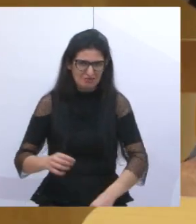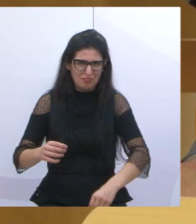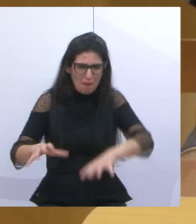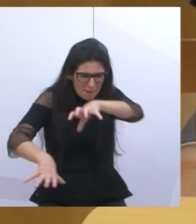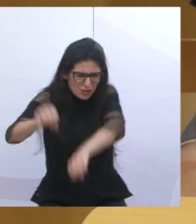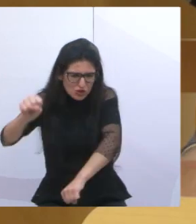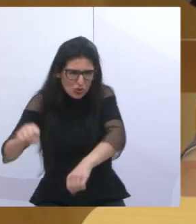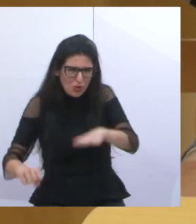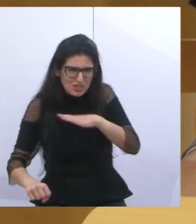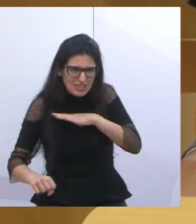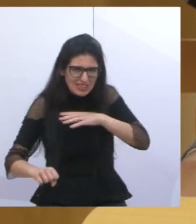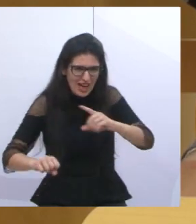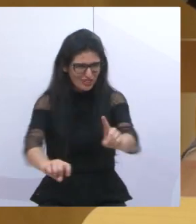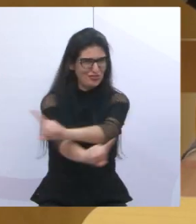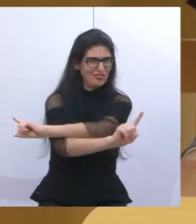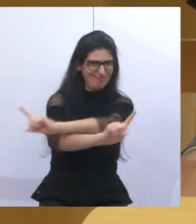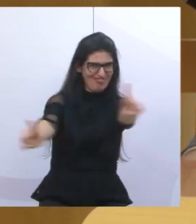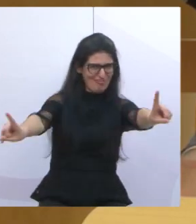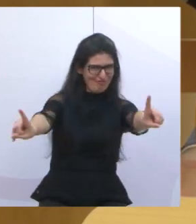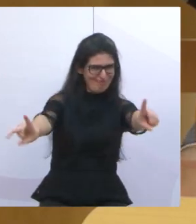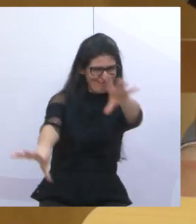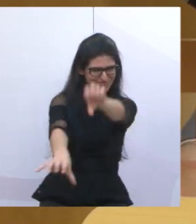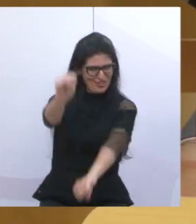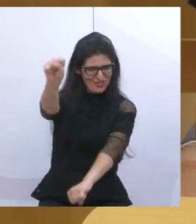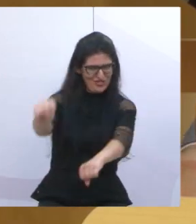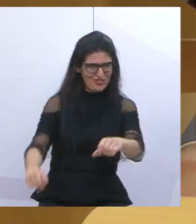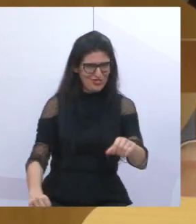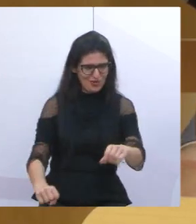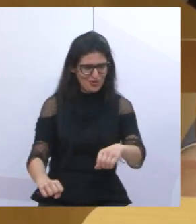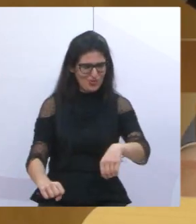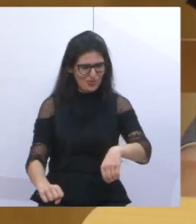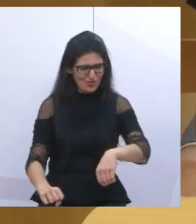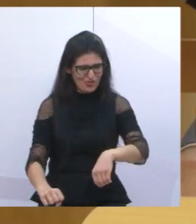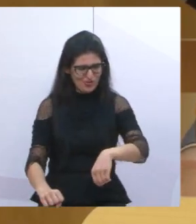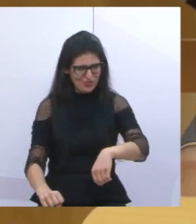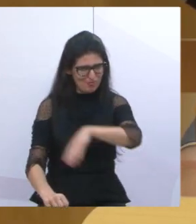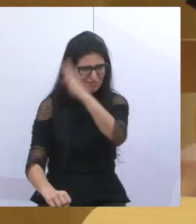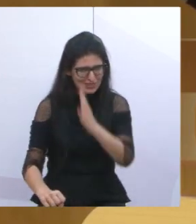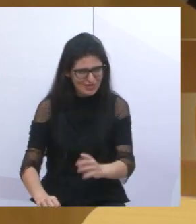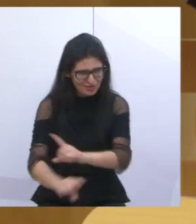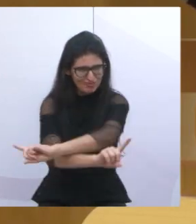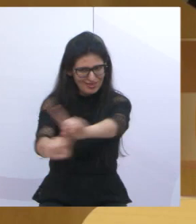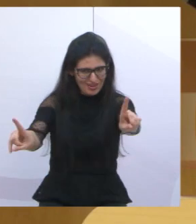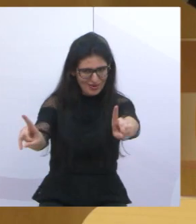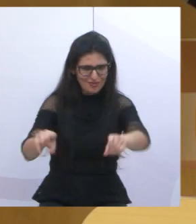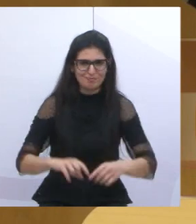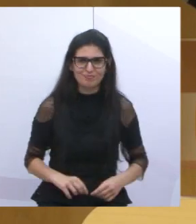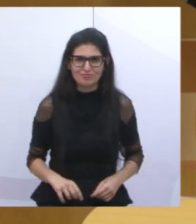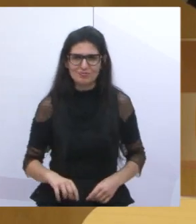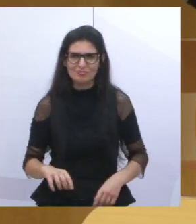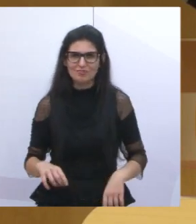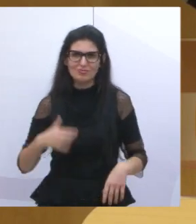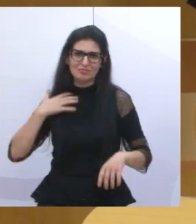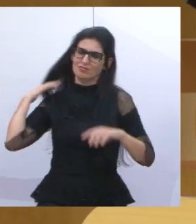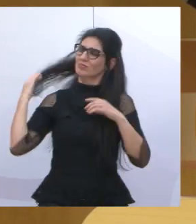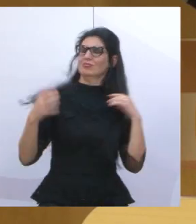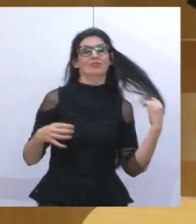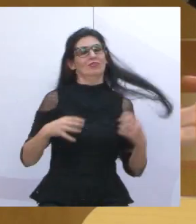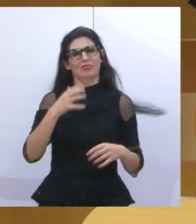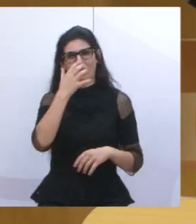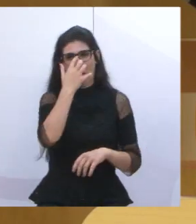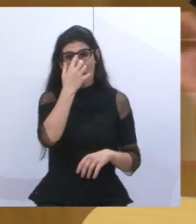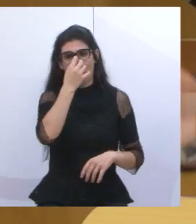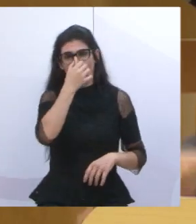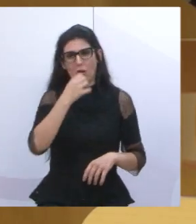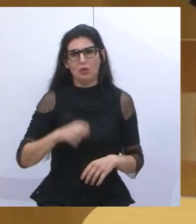o governo lá de 2000 deixou a cidade com uma dívida aqui, que, olha, eu vou falar para você, o orçamento era exatamente igual à dívida. E o estado de